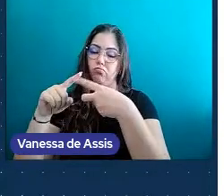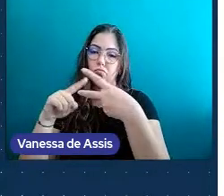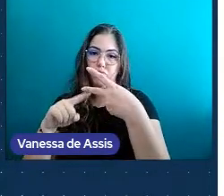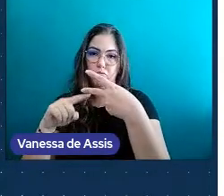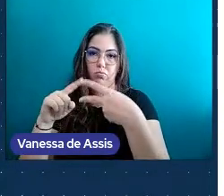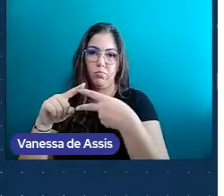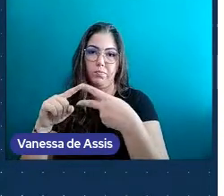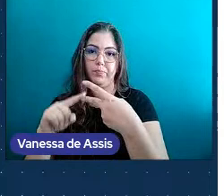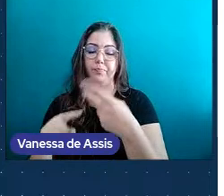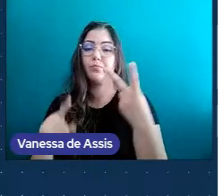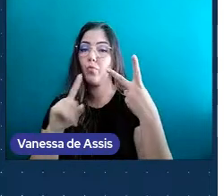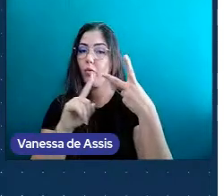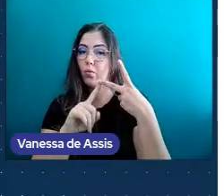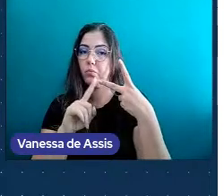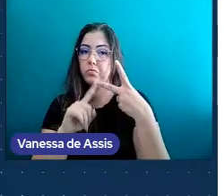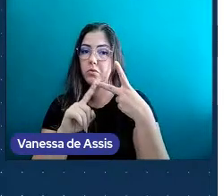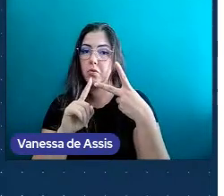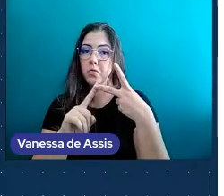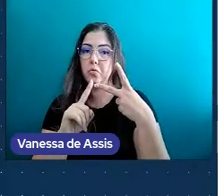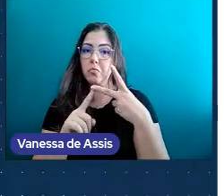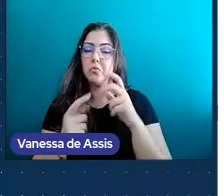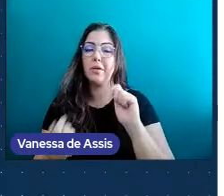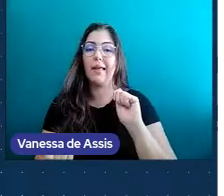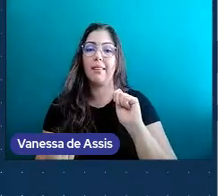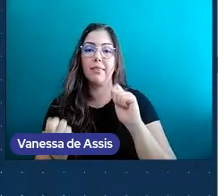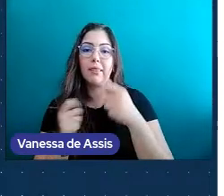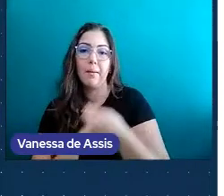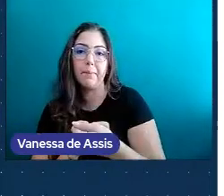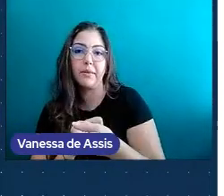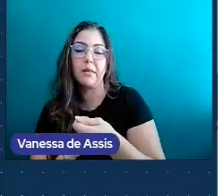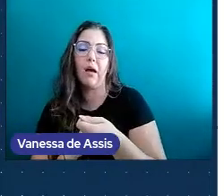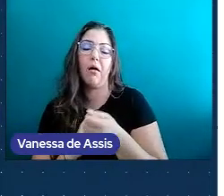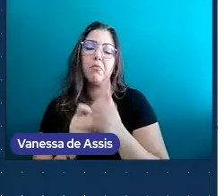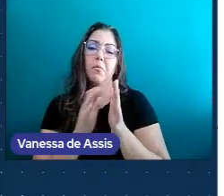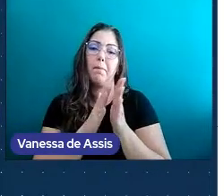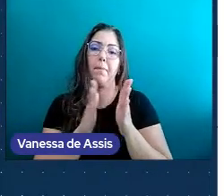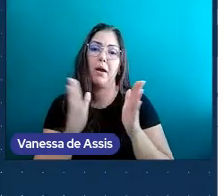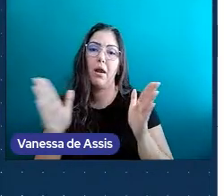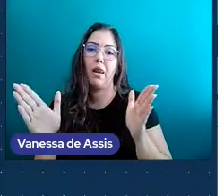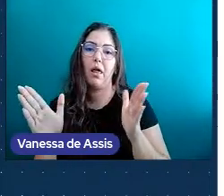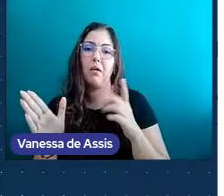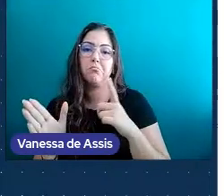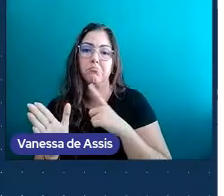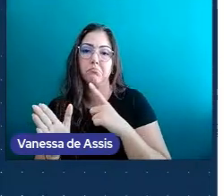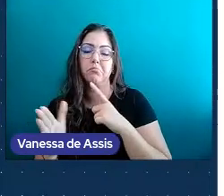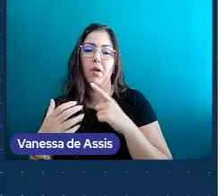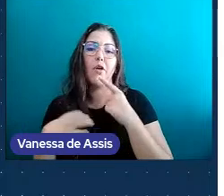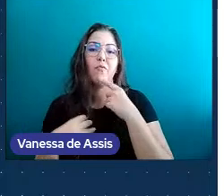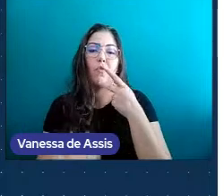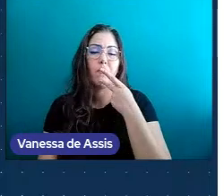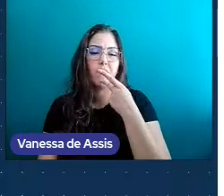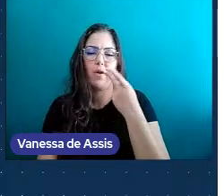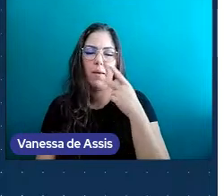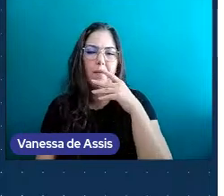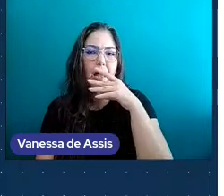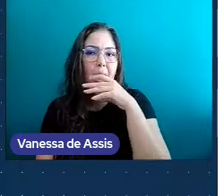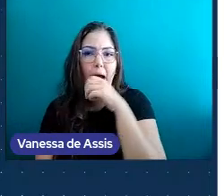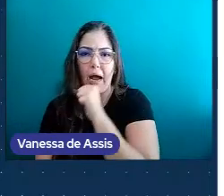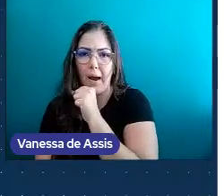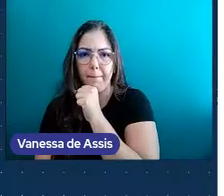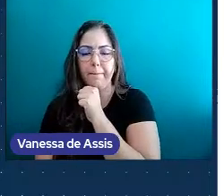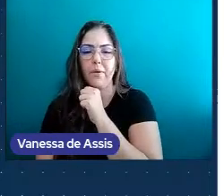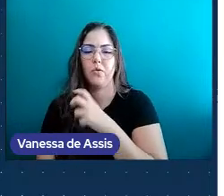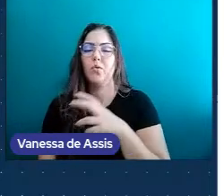esses adaptados, paralelos ou extrínsecos, eu vou passar eles bem rapidamente, porque a gente acaba focando mais naqueles que